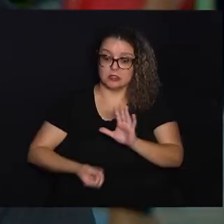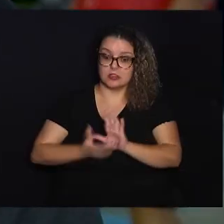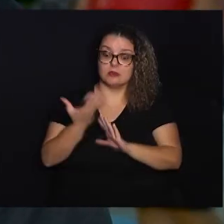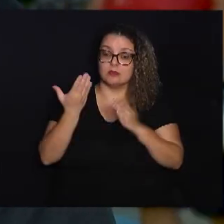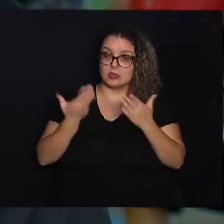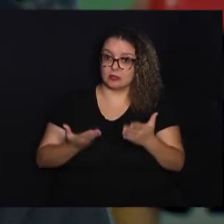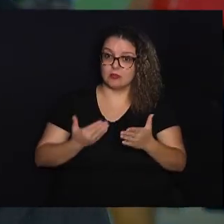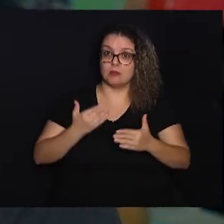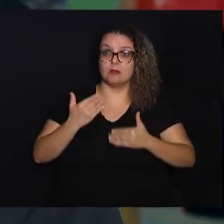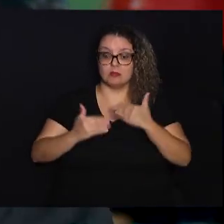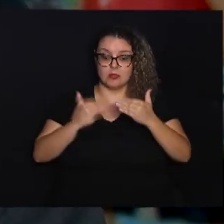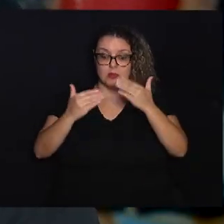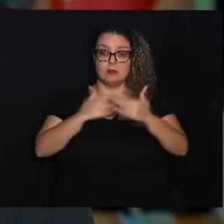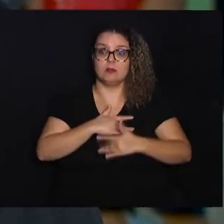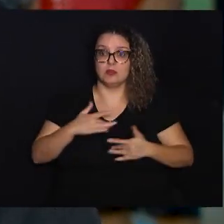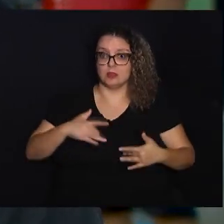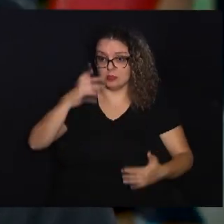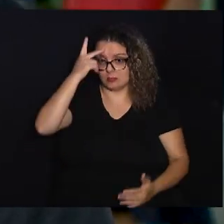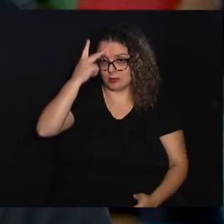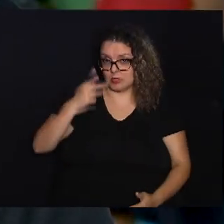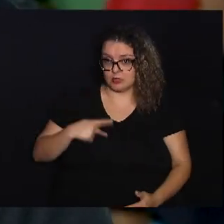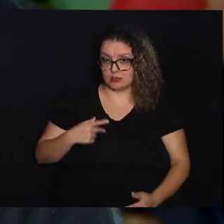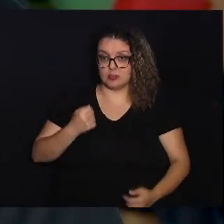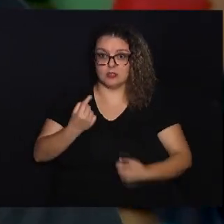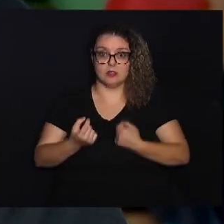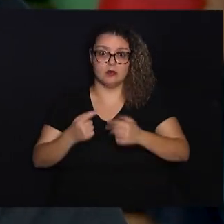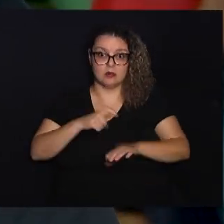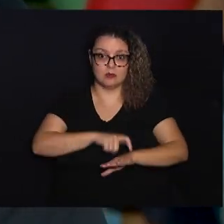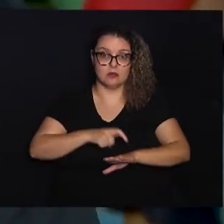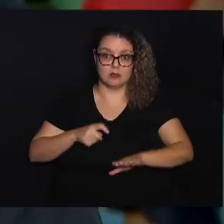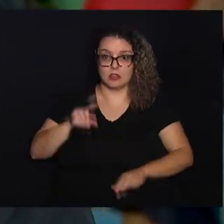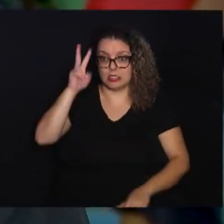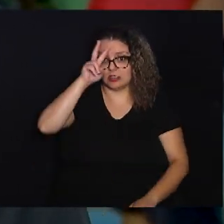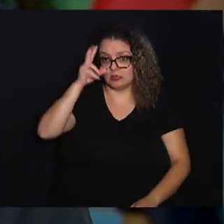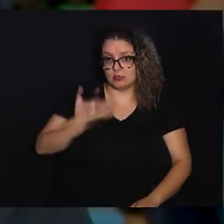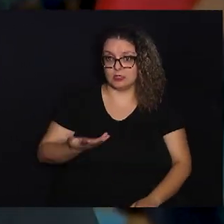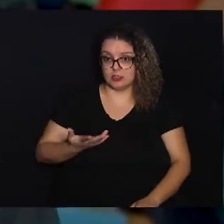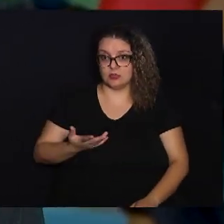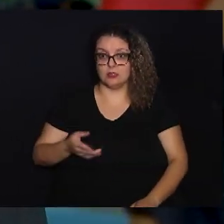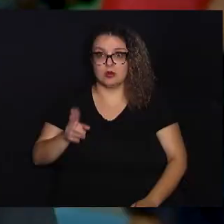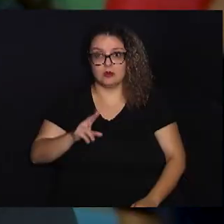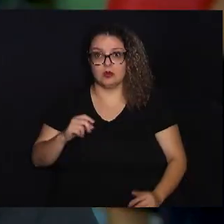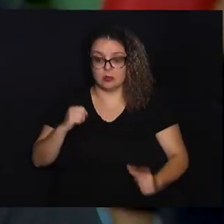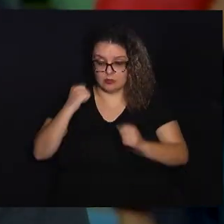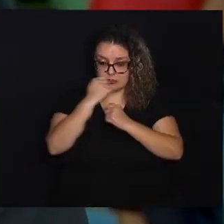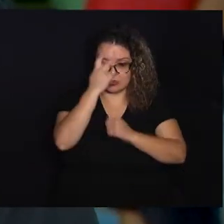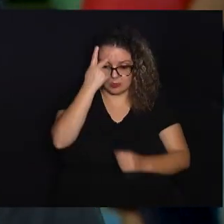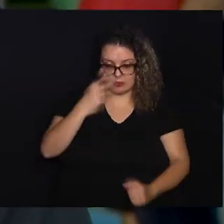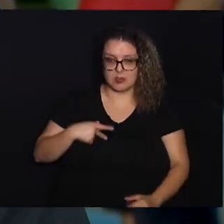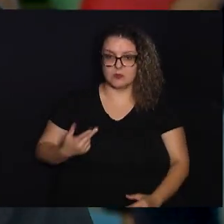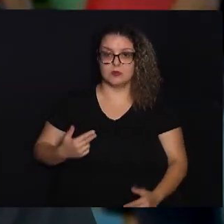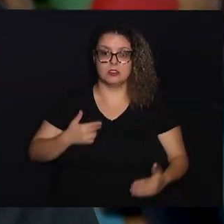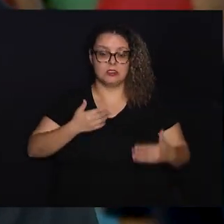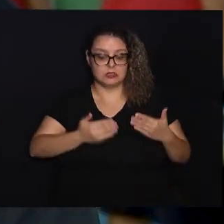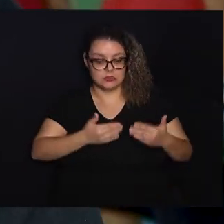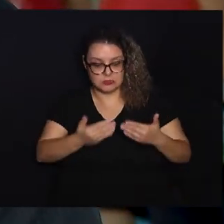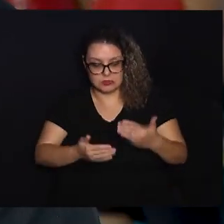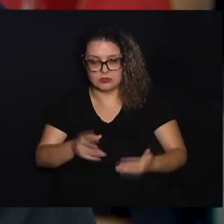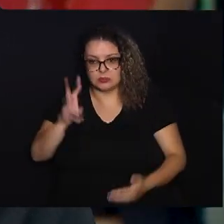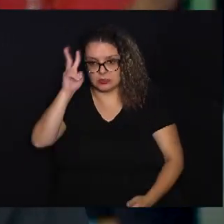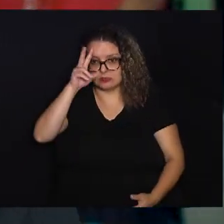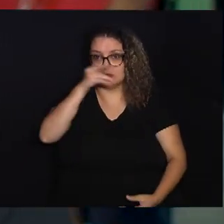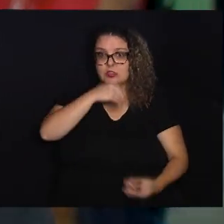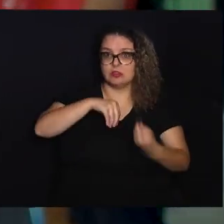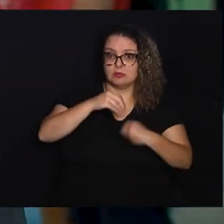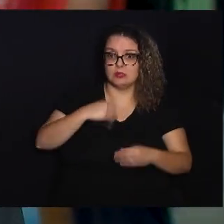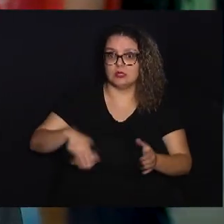aquilo lá nasceu para você produzir saúde para si, em um determinado momento da história, foi usado como autodefesa, então tem